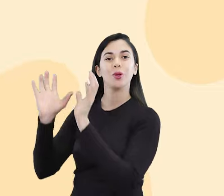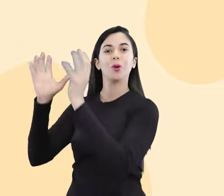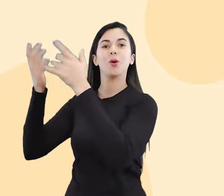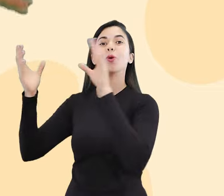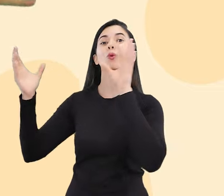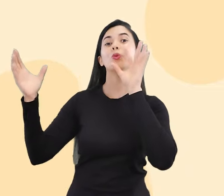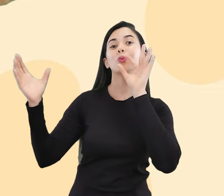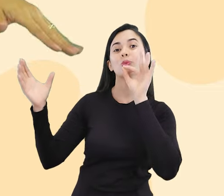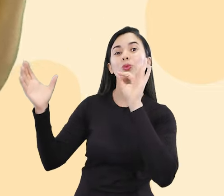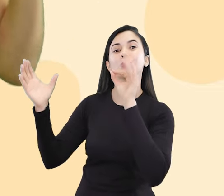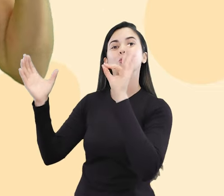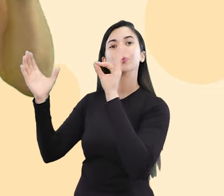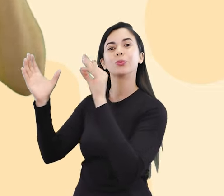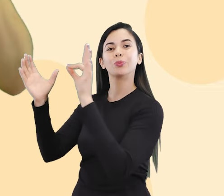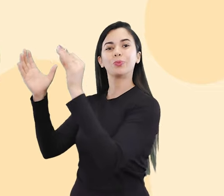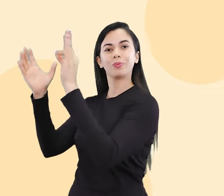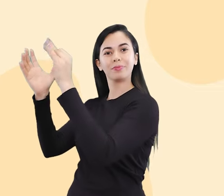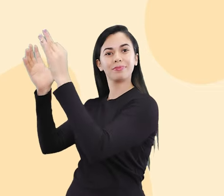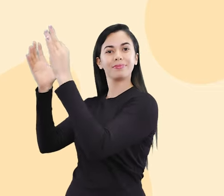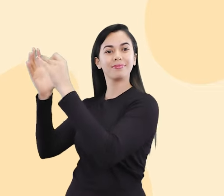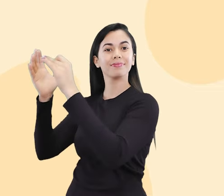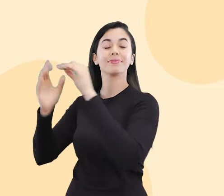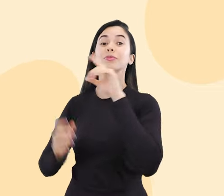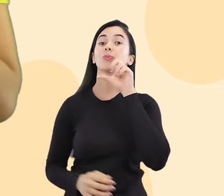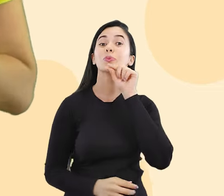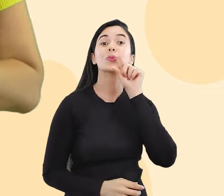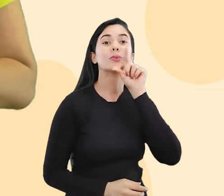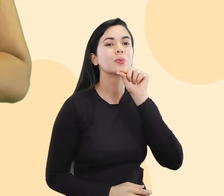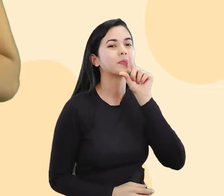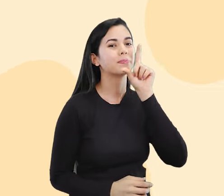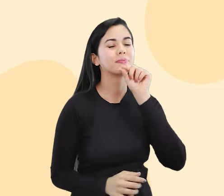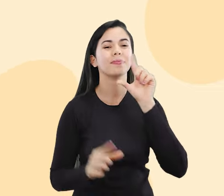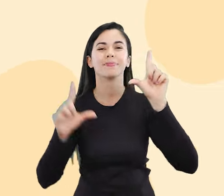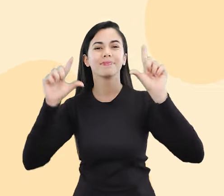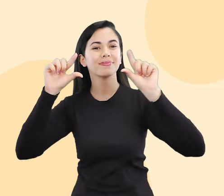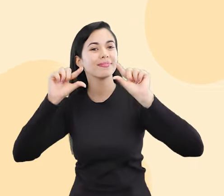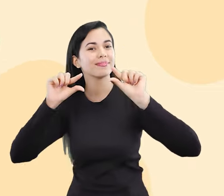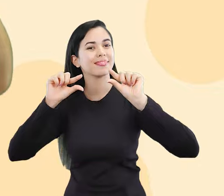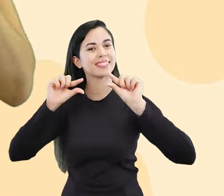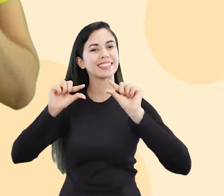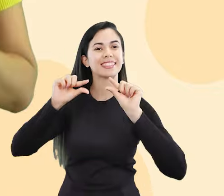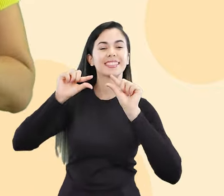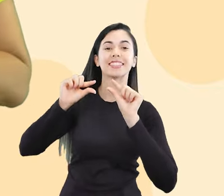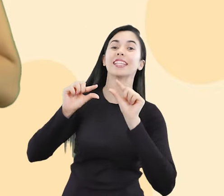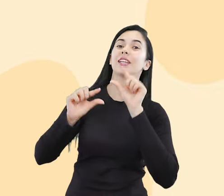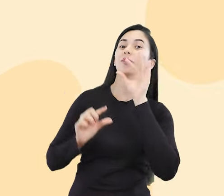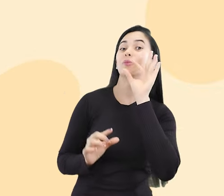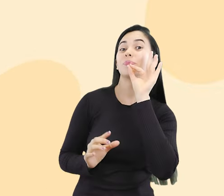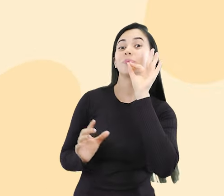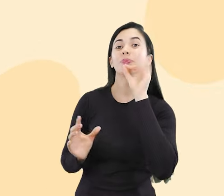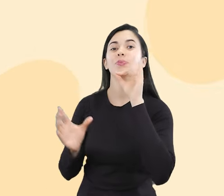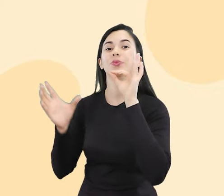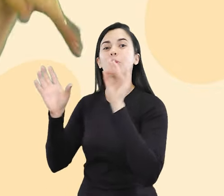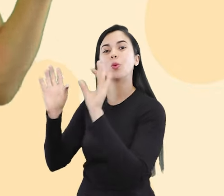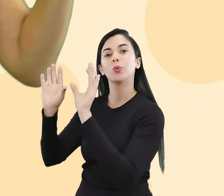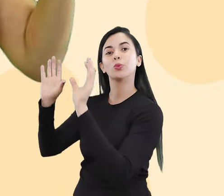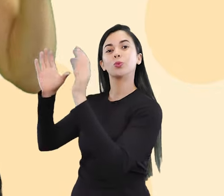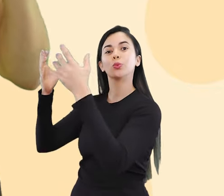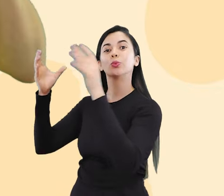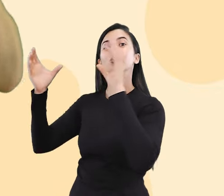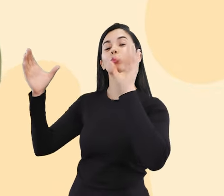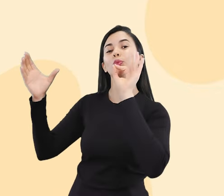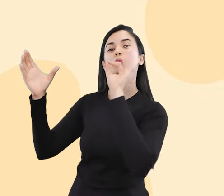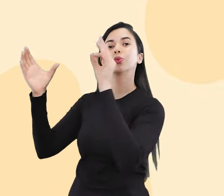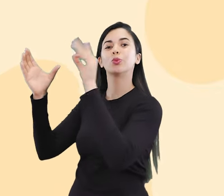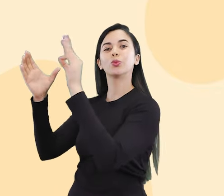voa pro seu ninho. O passarinho pequenininho, ele